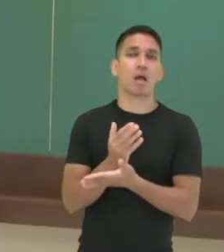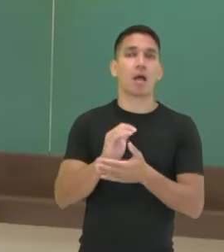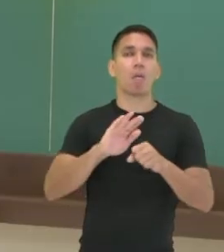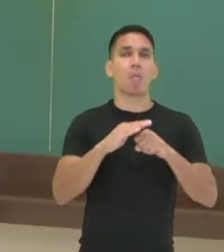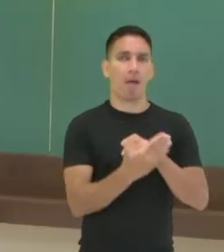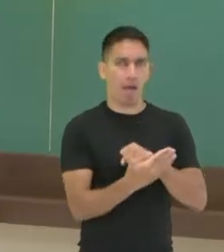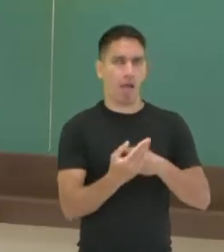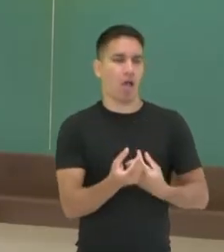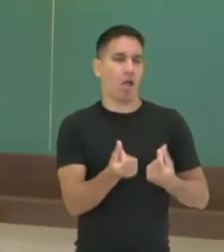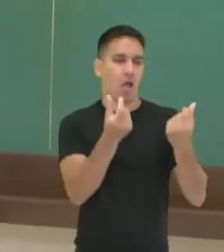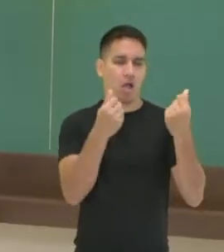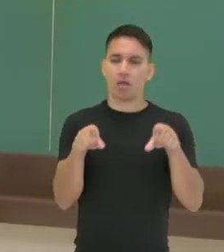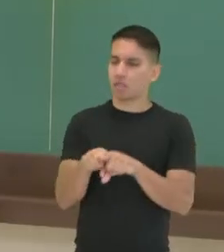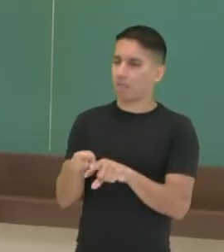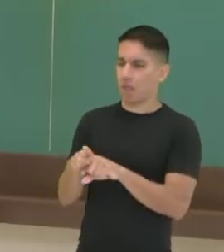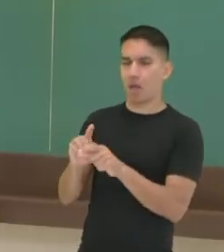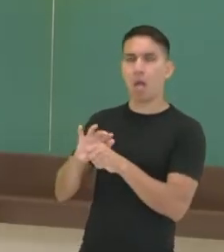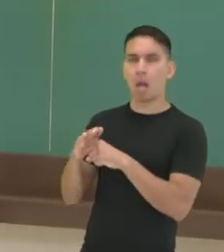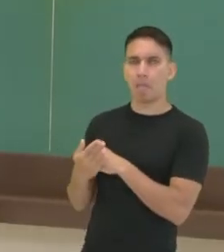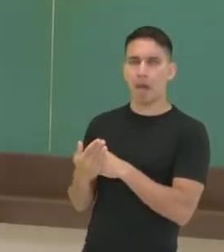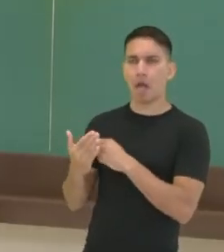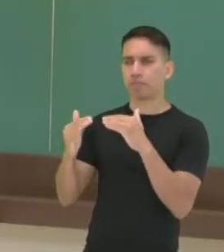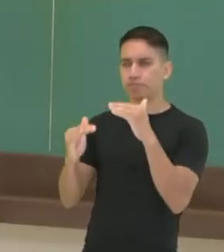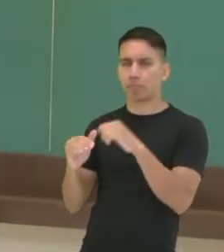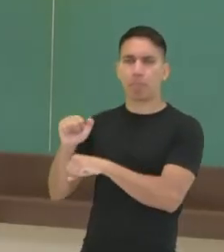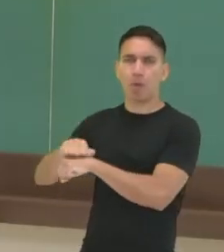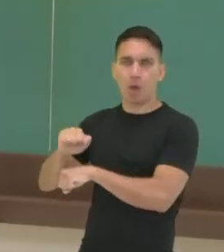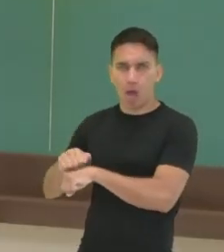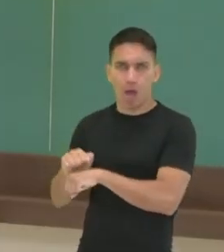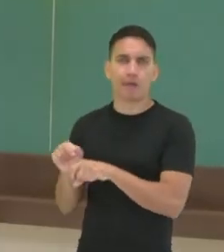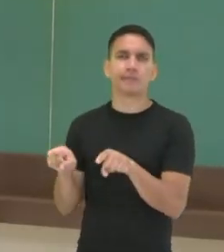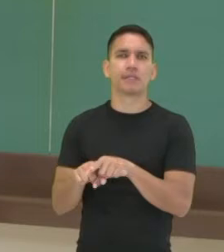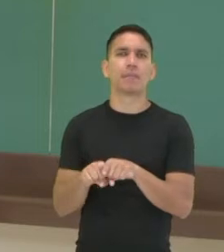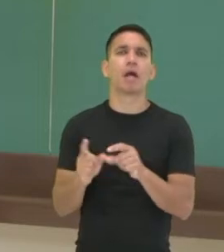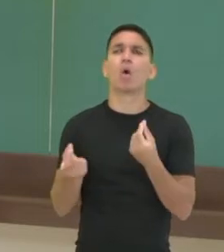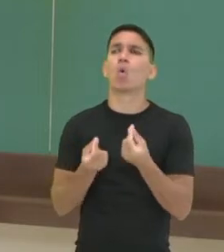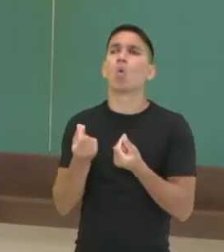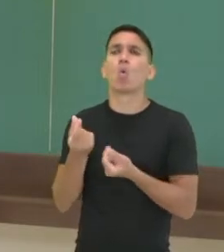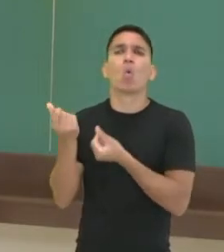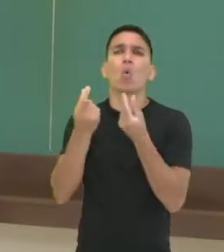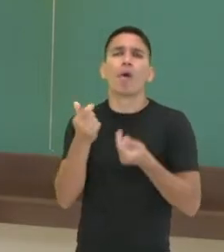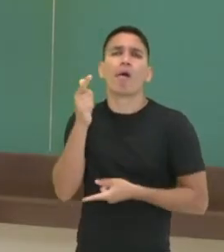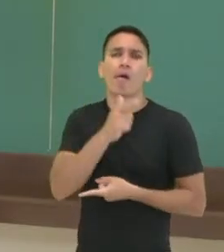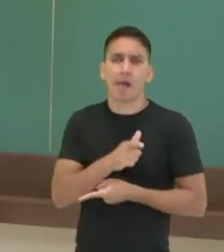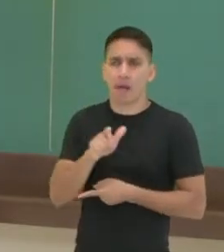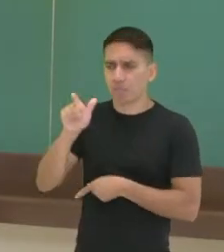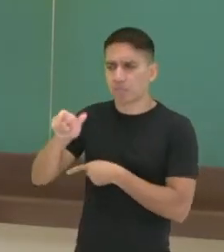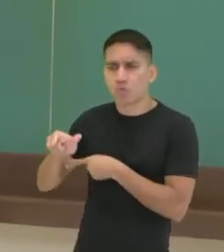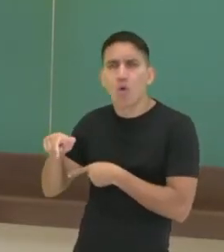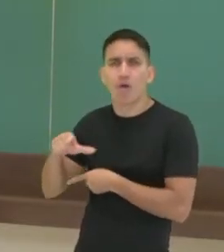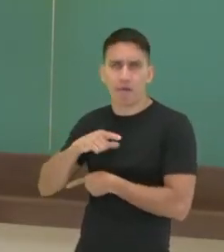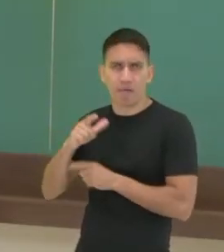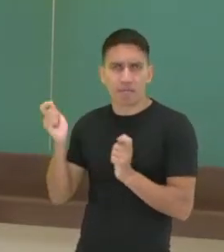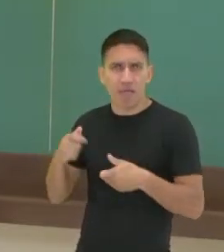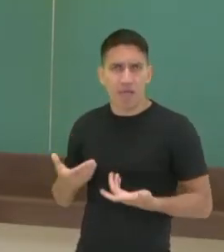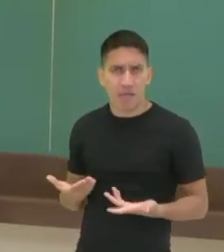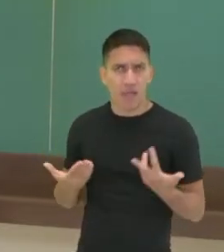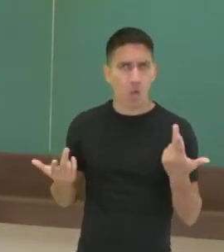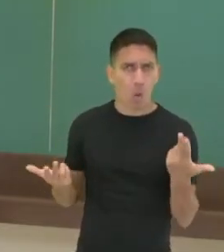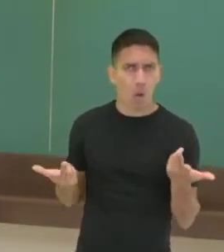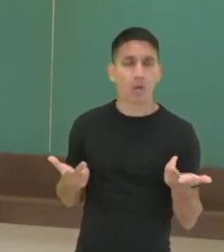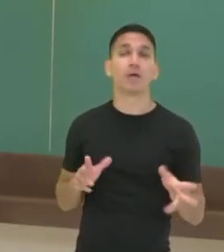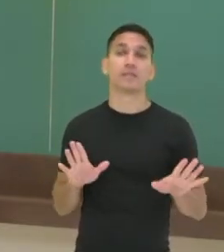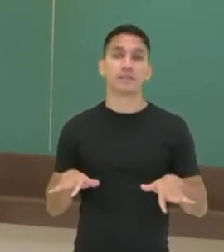de periferia e o acesso ou não a recursos que os moradores têm. Desigualdade